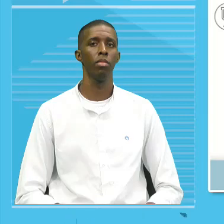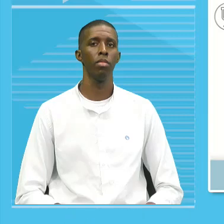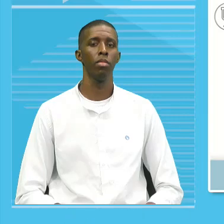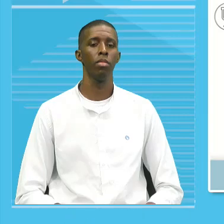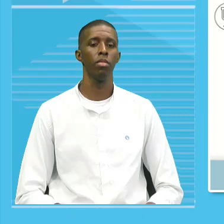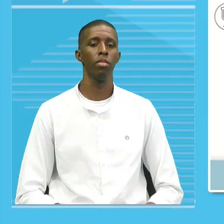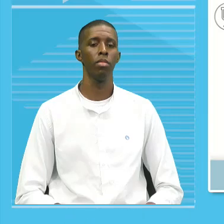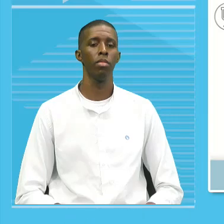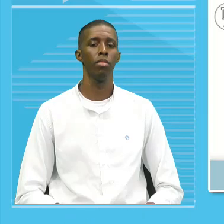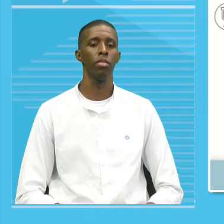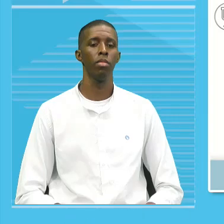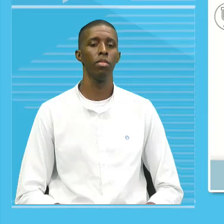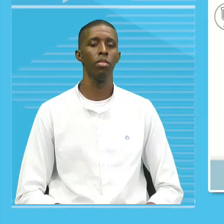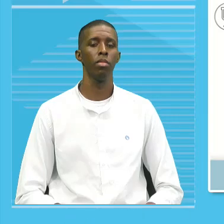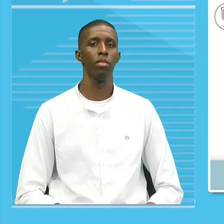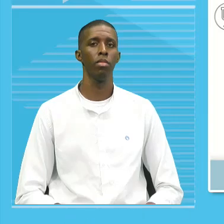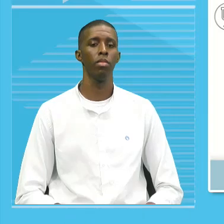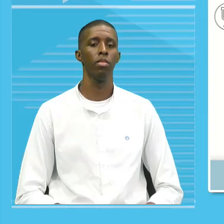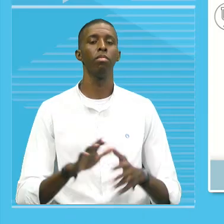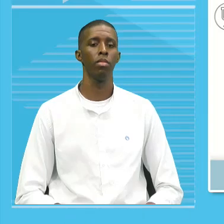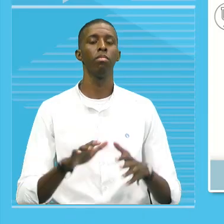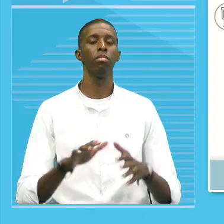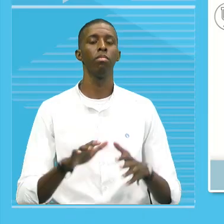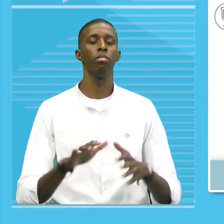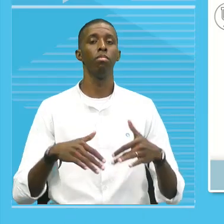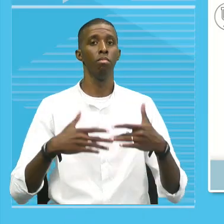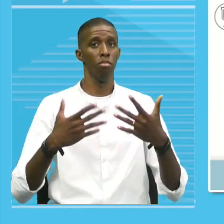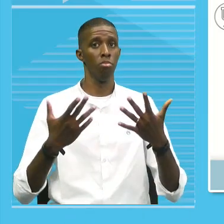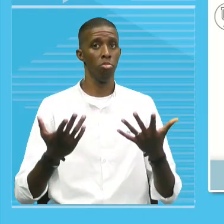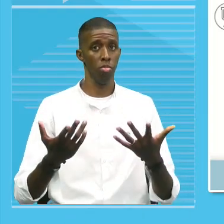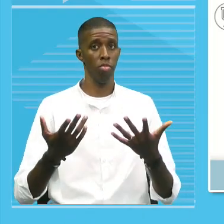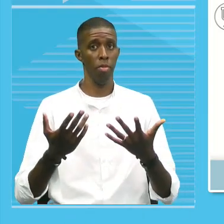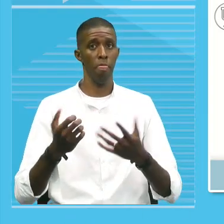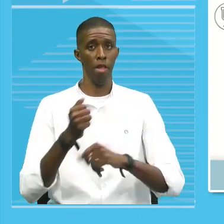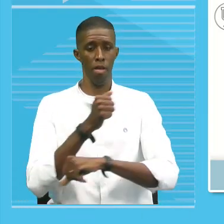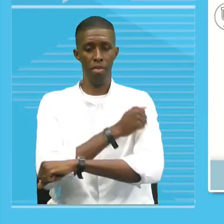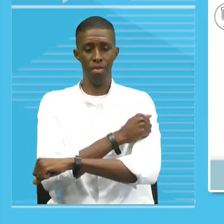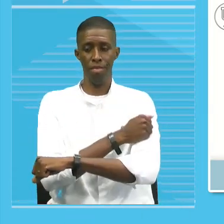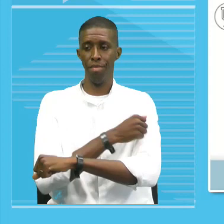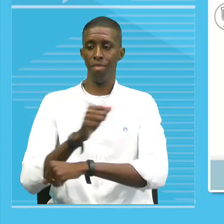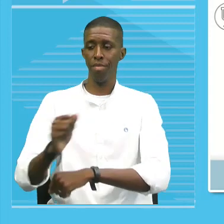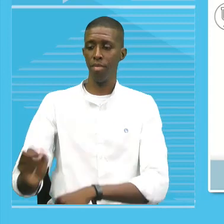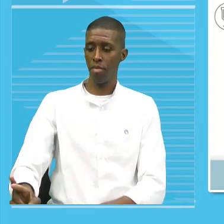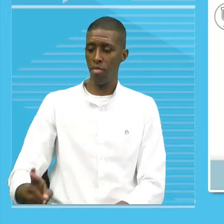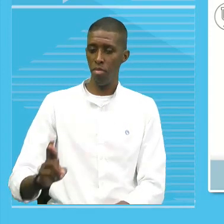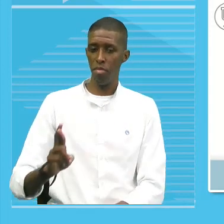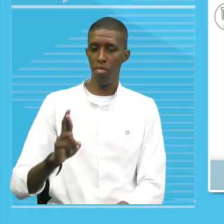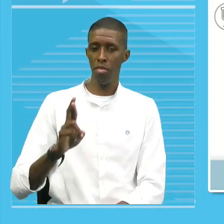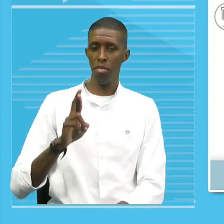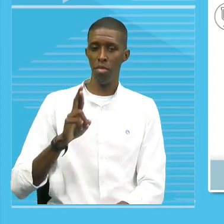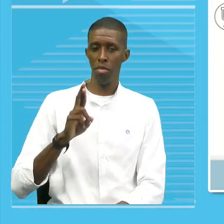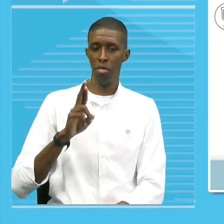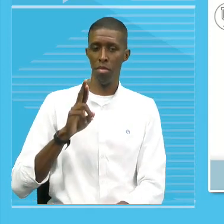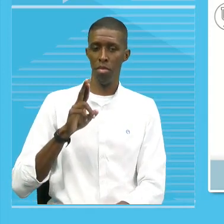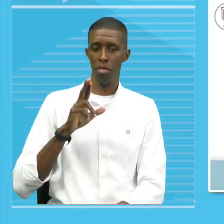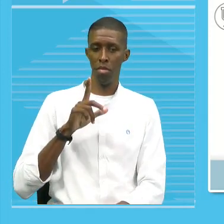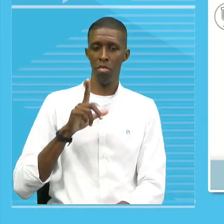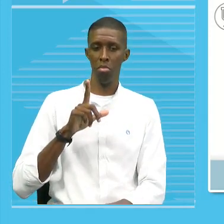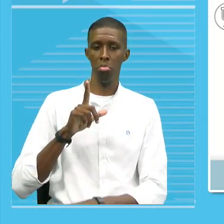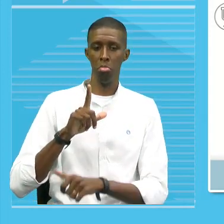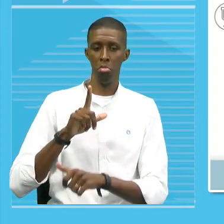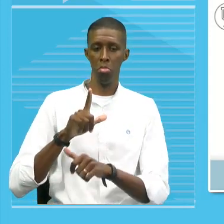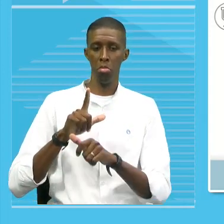ok ok temos resposta pessoal de flores mandou resposta já está tão participando hoje assim bacana